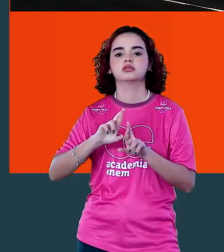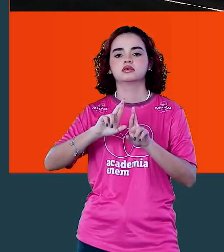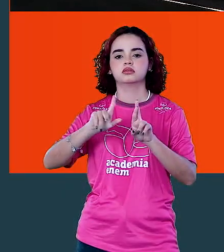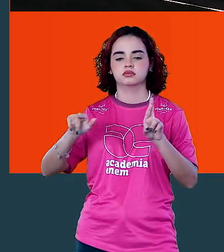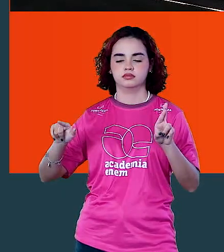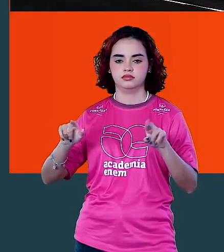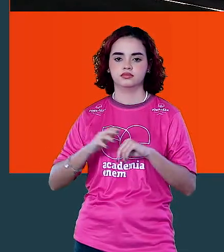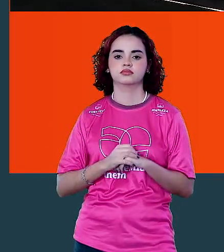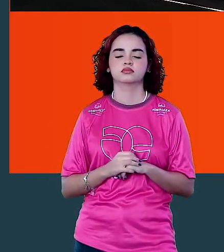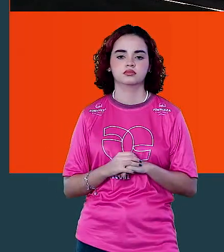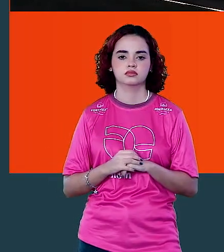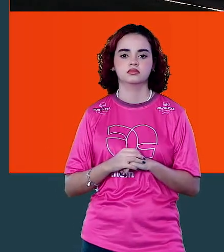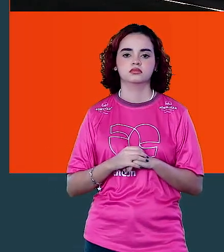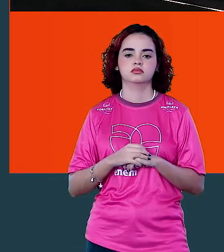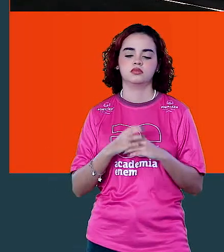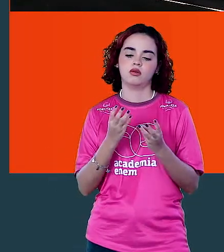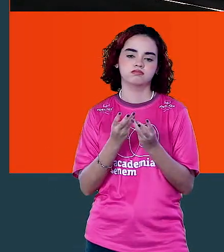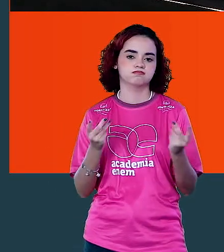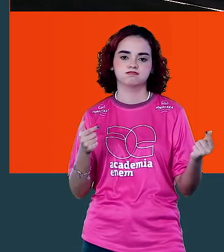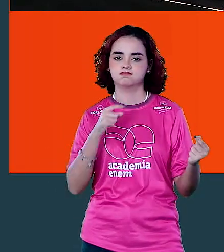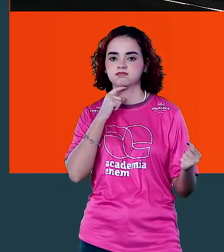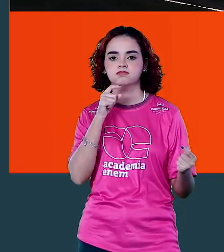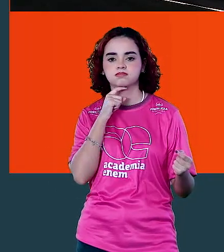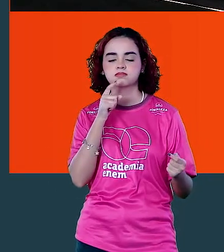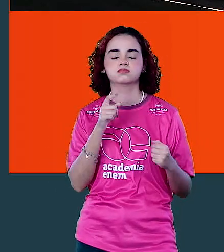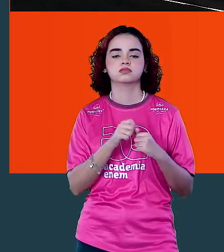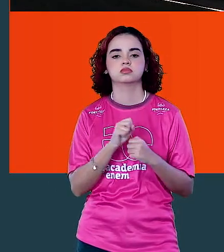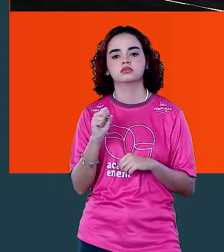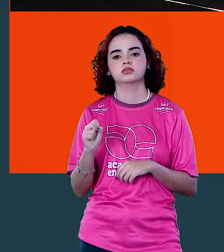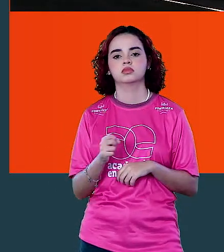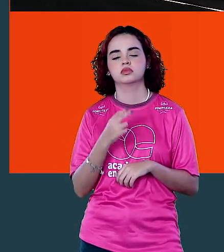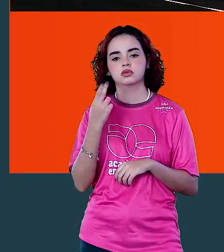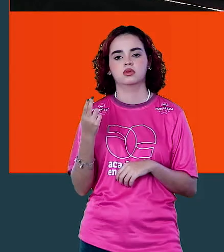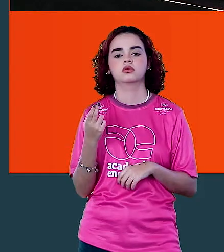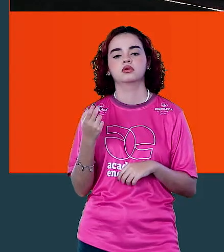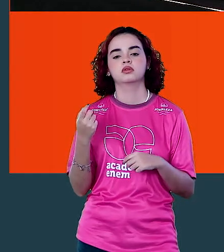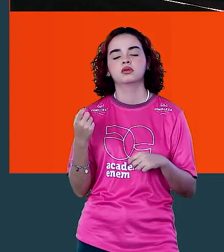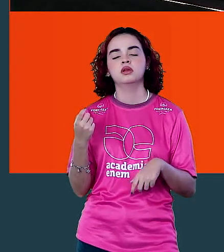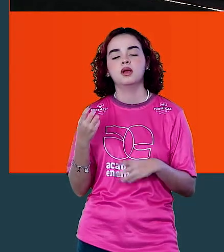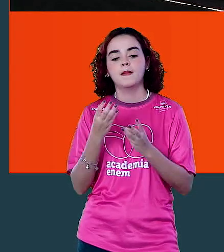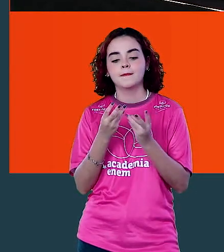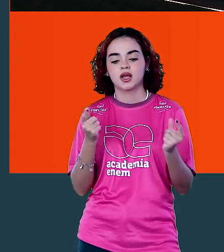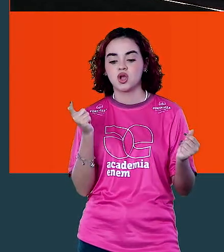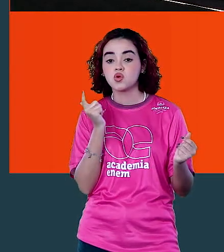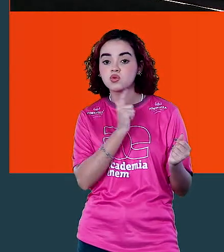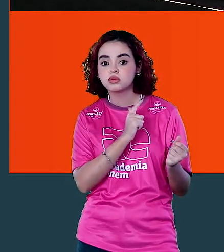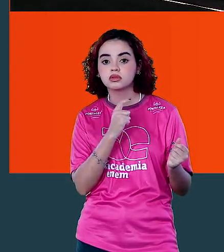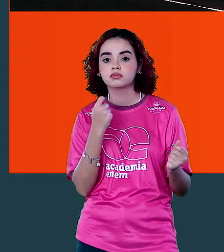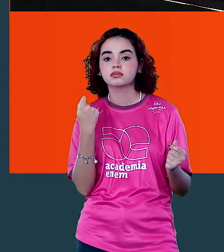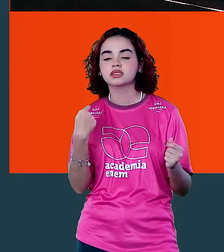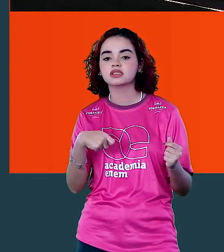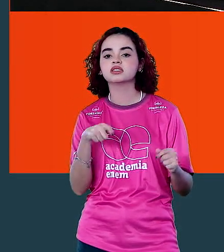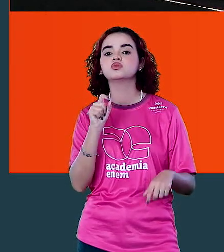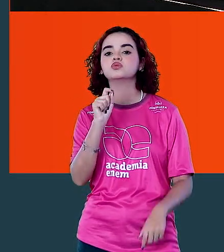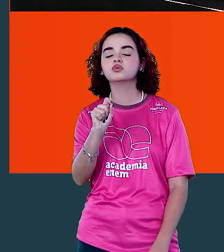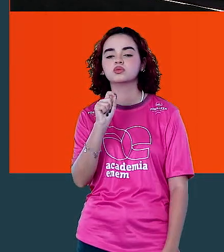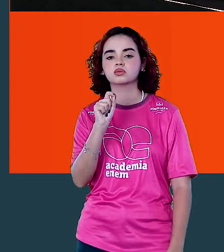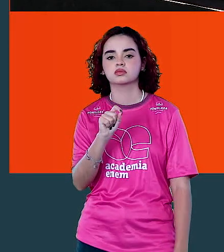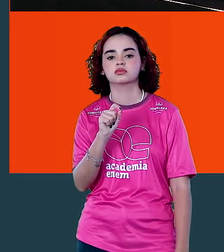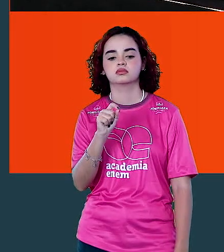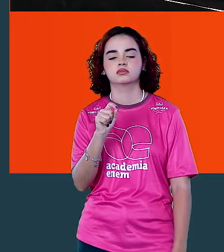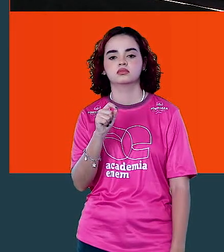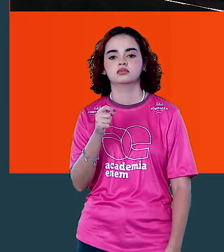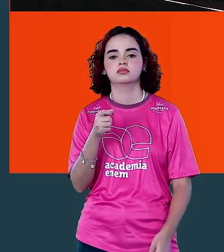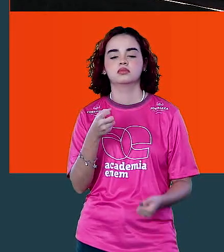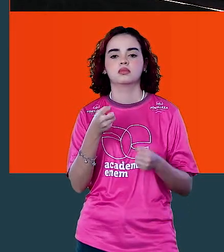diferentes, elas não se dissolvem. Ou, para se dissolver, eu preciso mexer em 2 coisas: